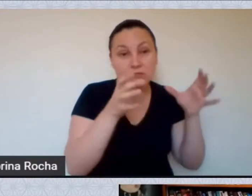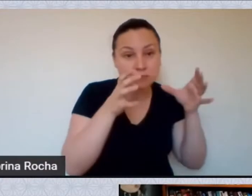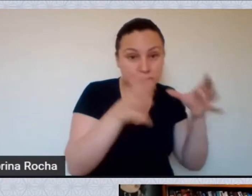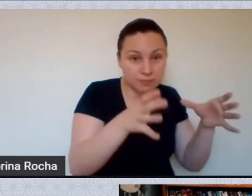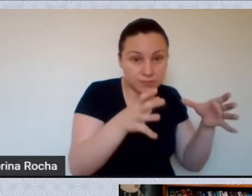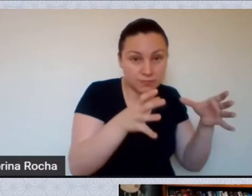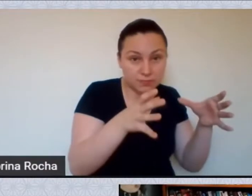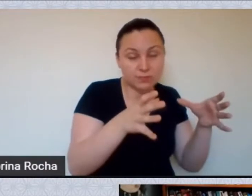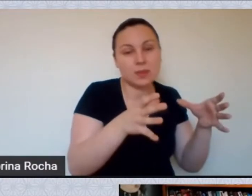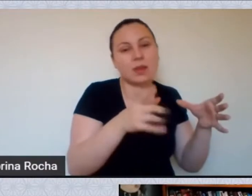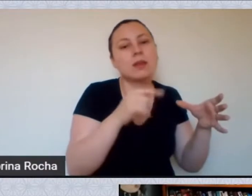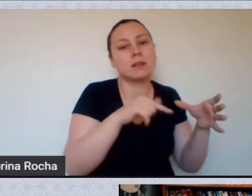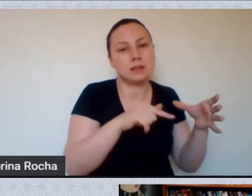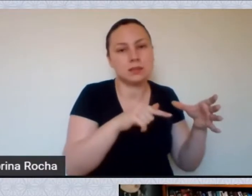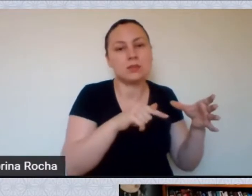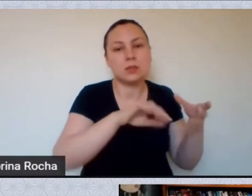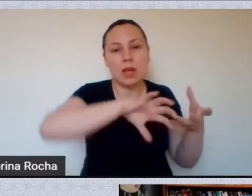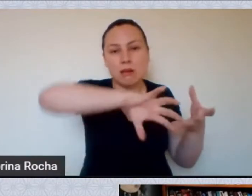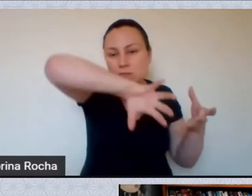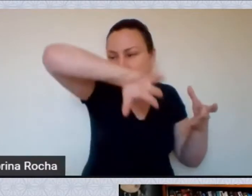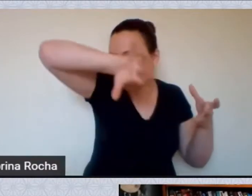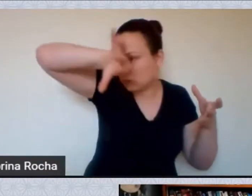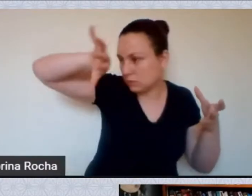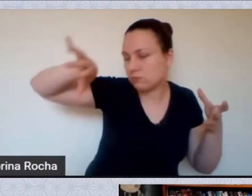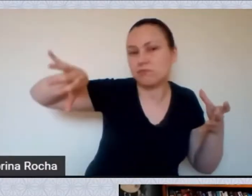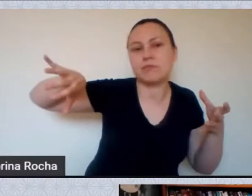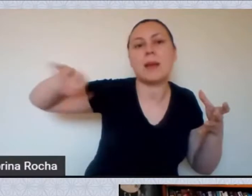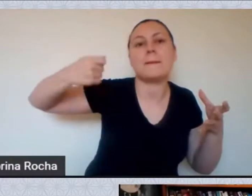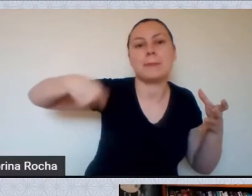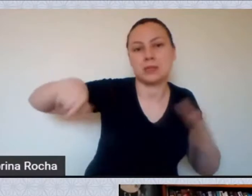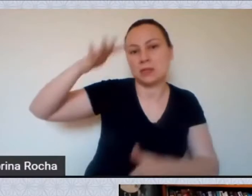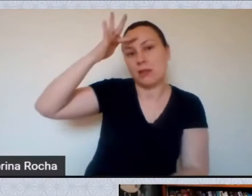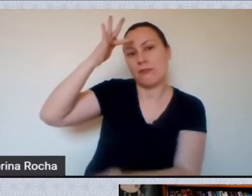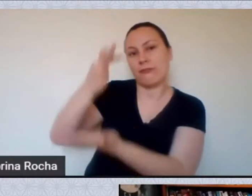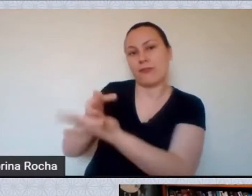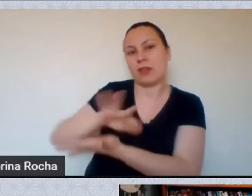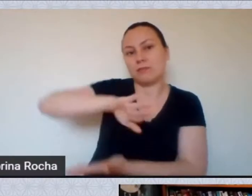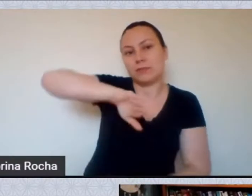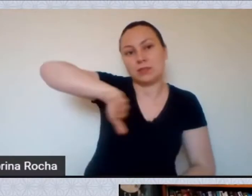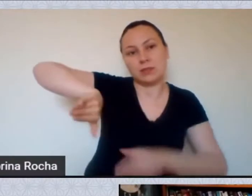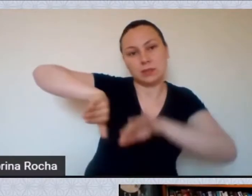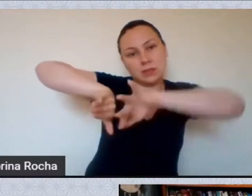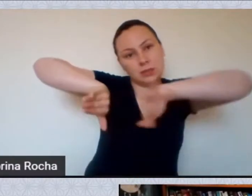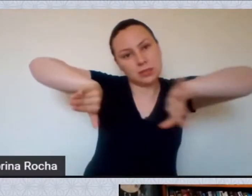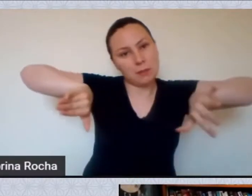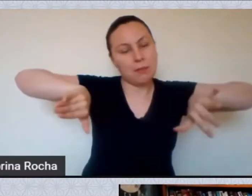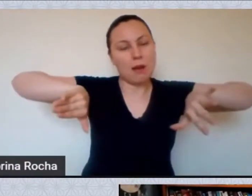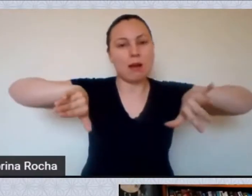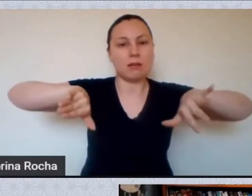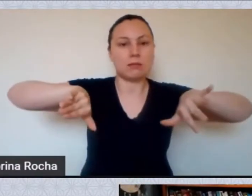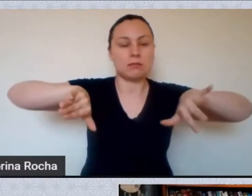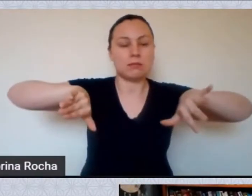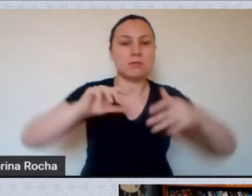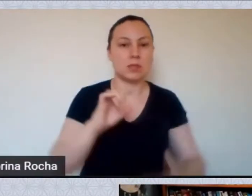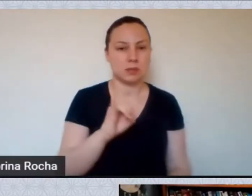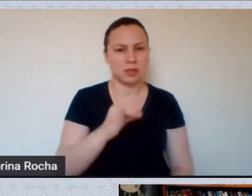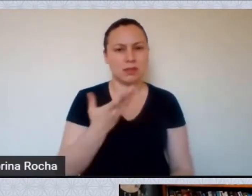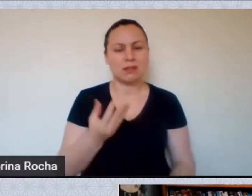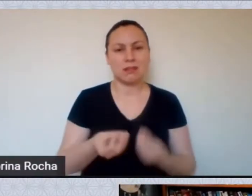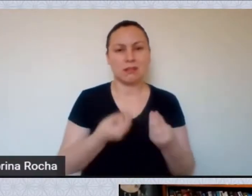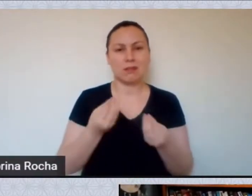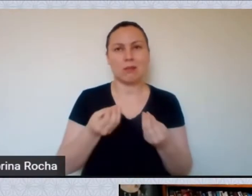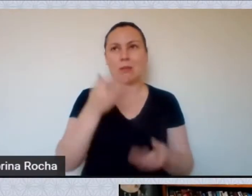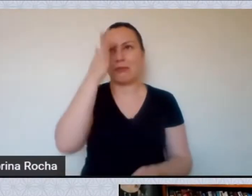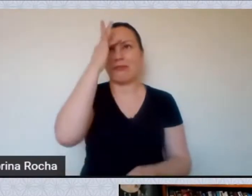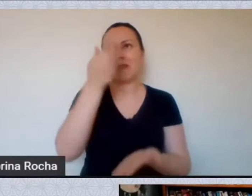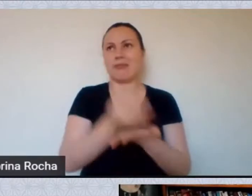você fazer isso é excluir completamente a fé particular das pessoas. Então, quando você quer olhar para, mas aonde é que foi parar essa fé